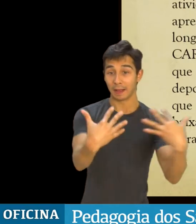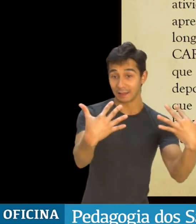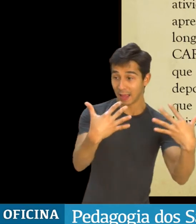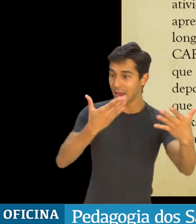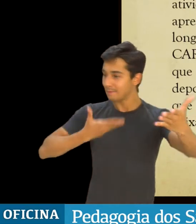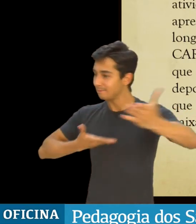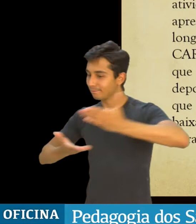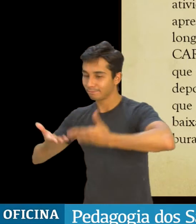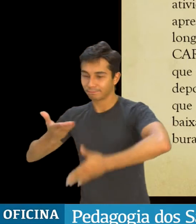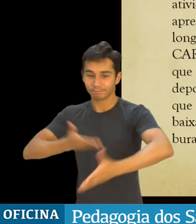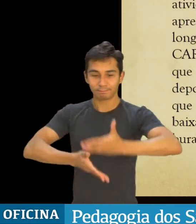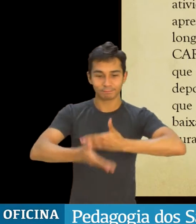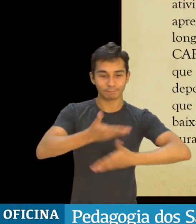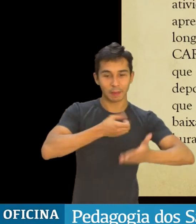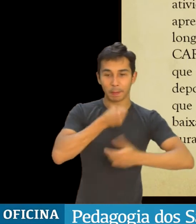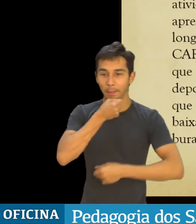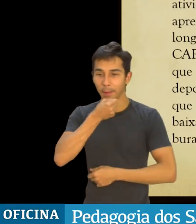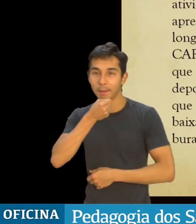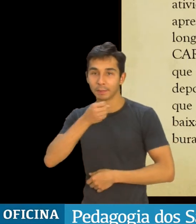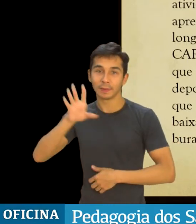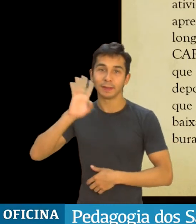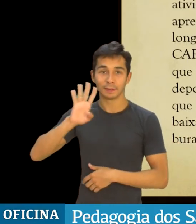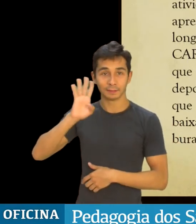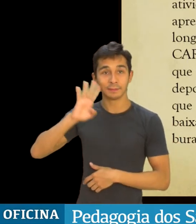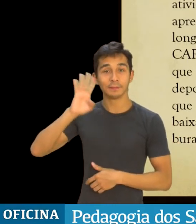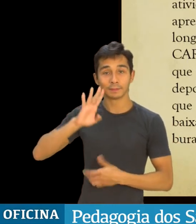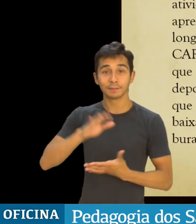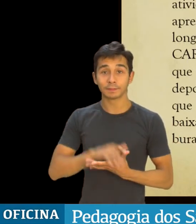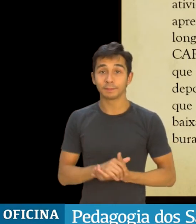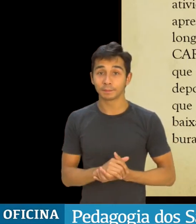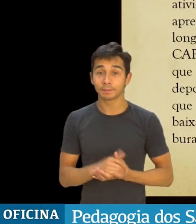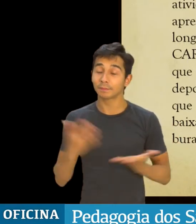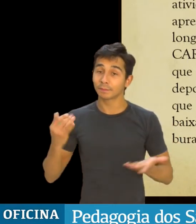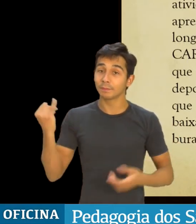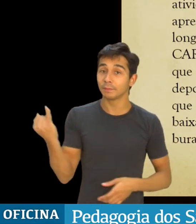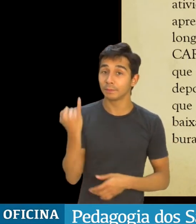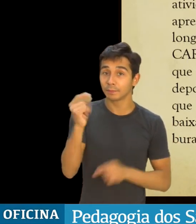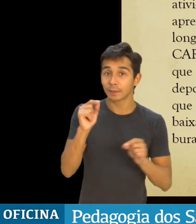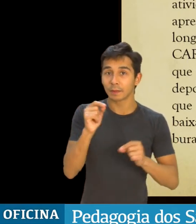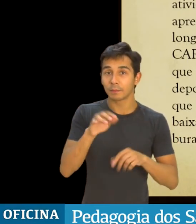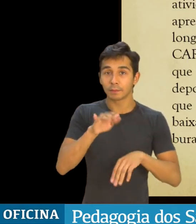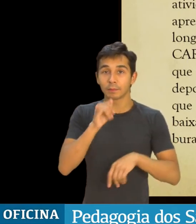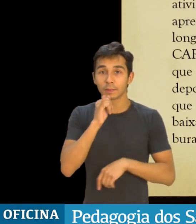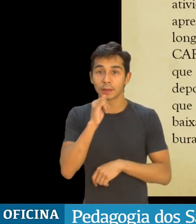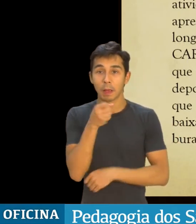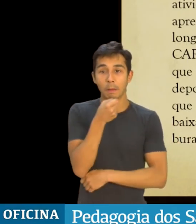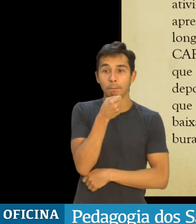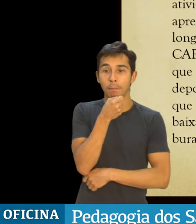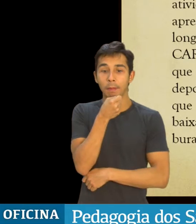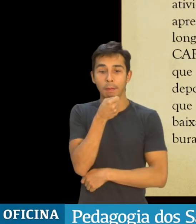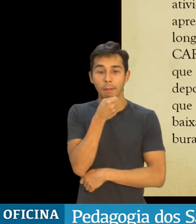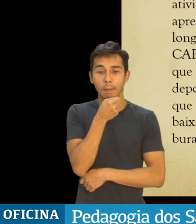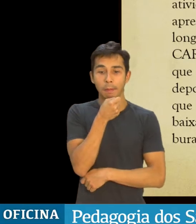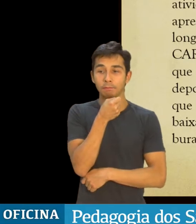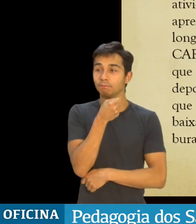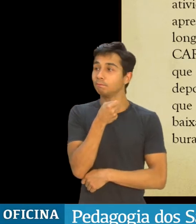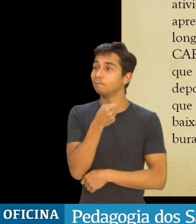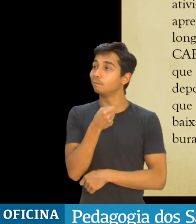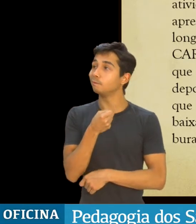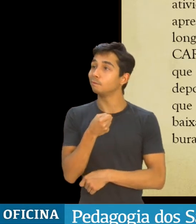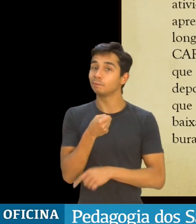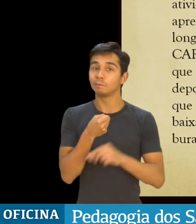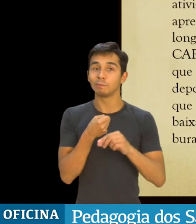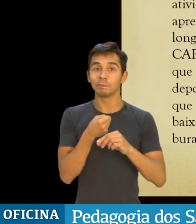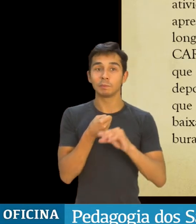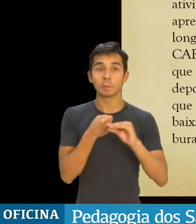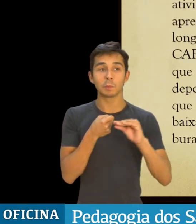e o palco, é muito bacana. E aí é fundamental você, por exemplo, não deixar buraco. Então esteja preparado para um momento